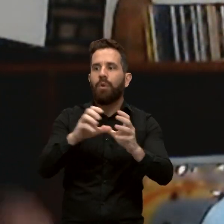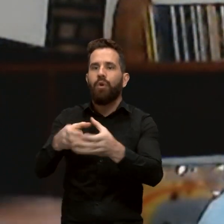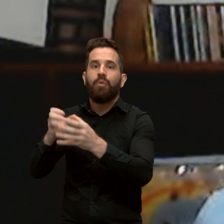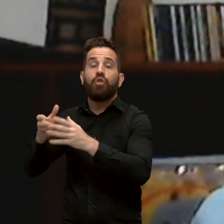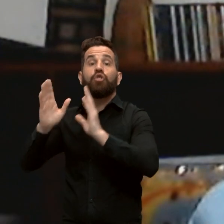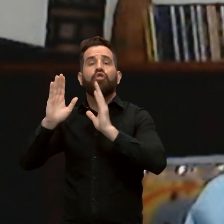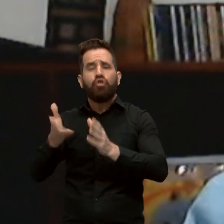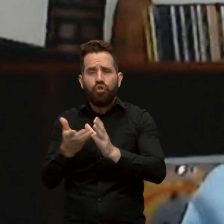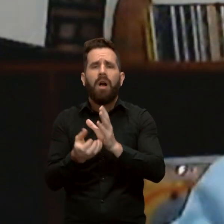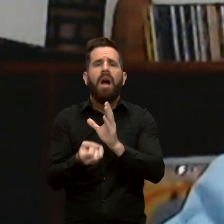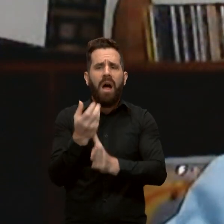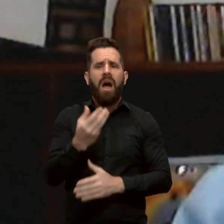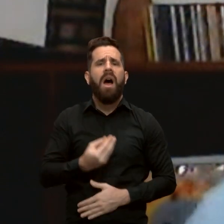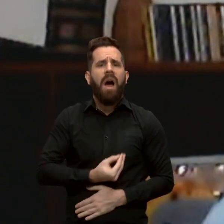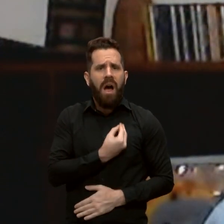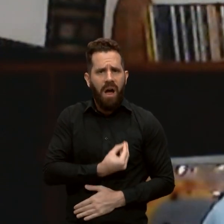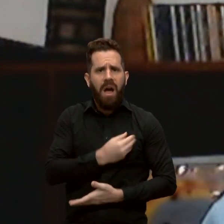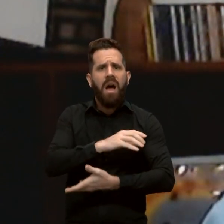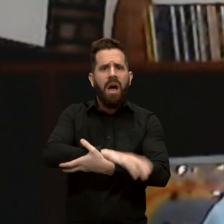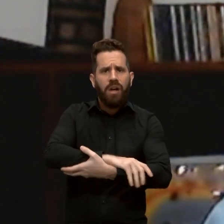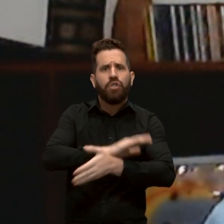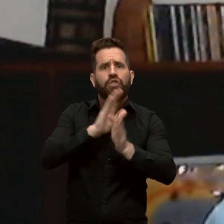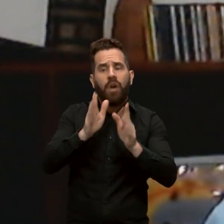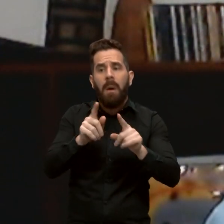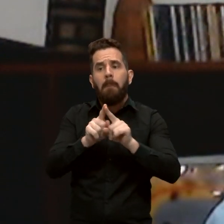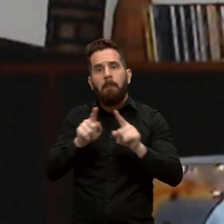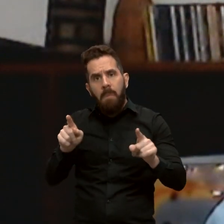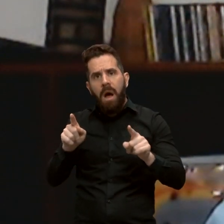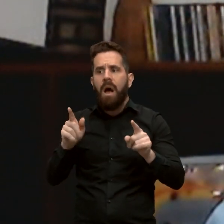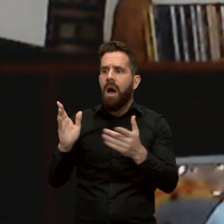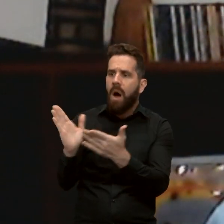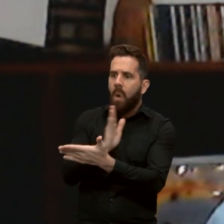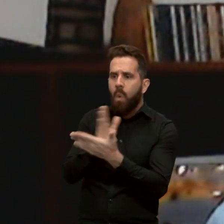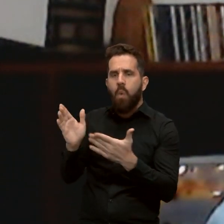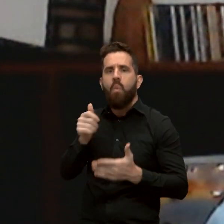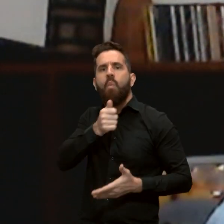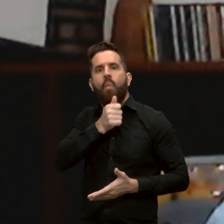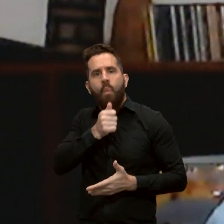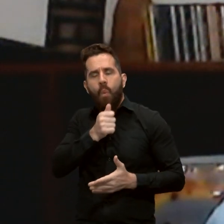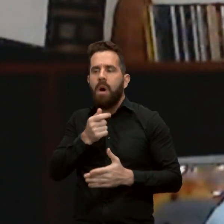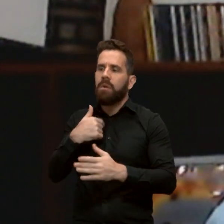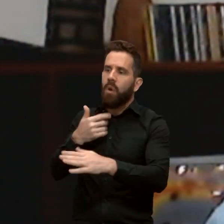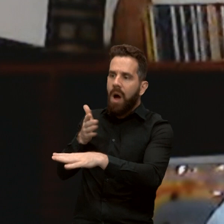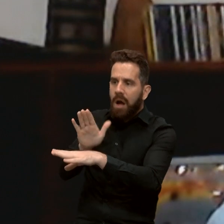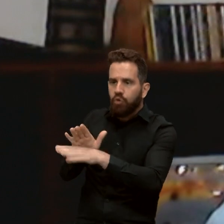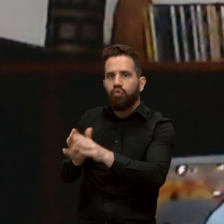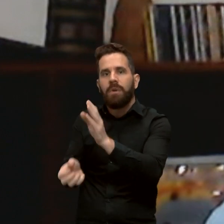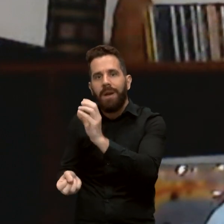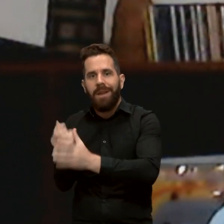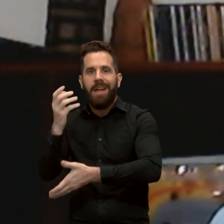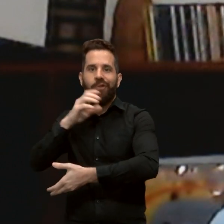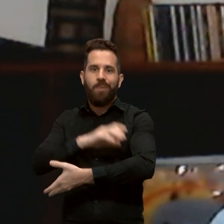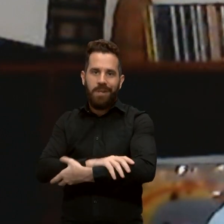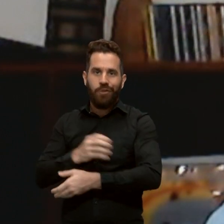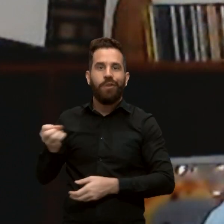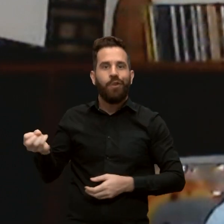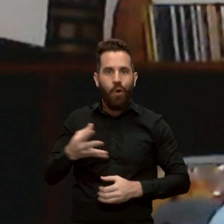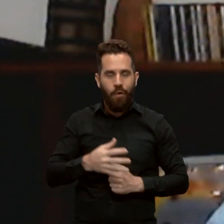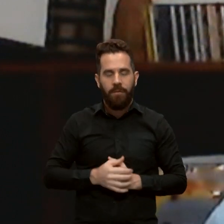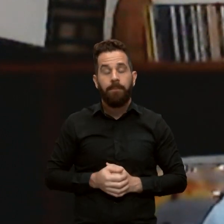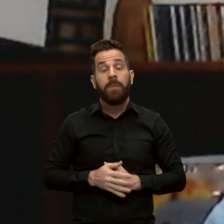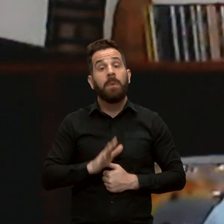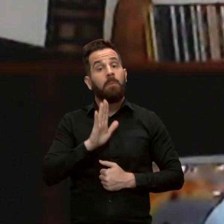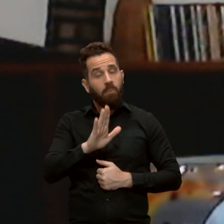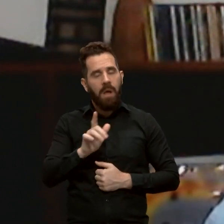existem, ou outros que nós vamos agora começar a trabalhar na constituição das cooperativas, né? Mas aí com recursos